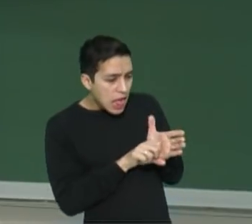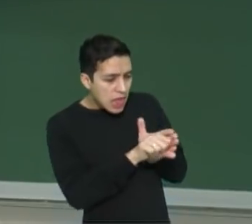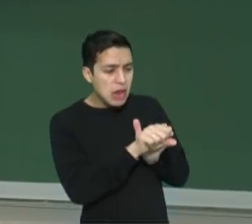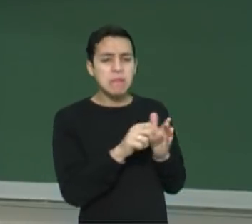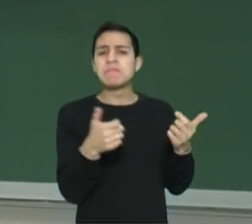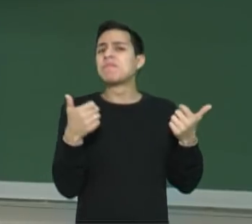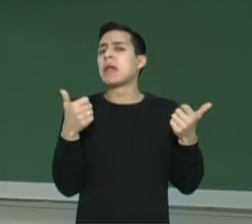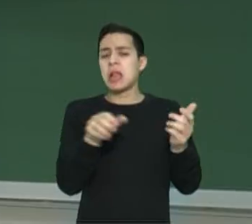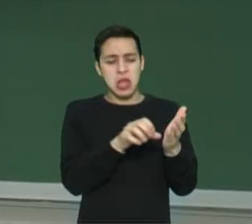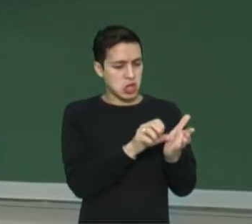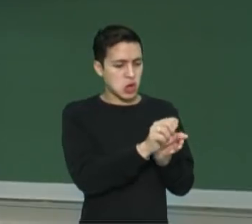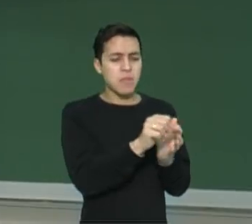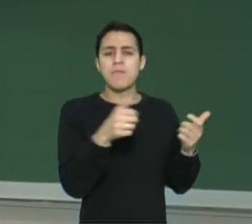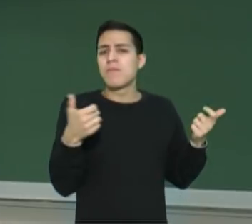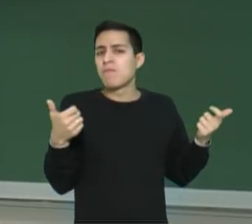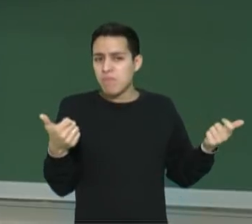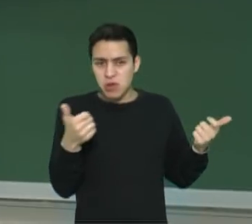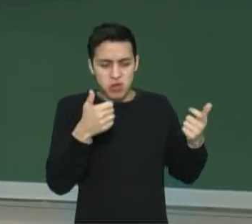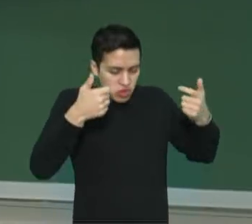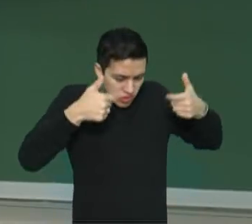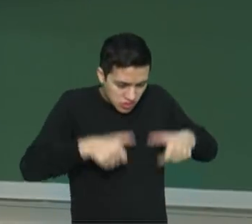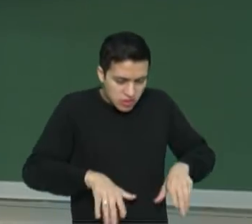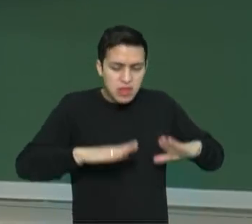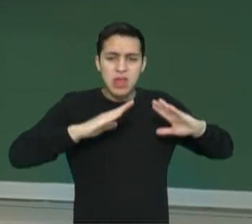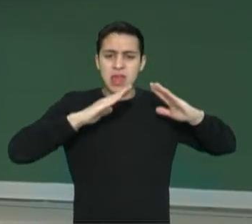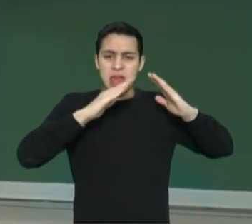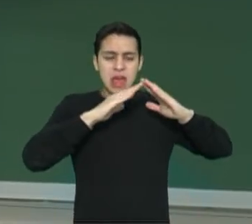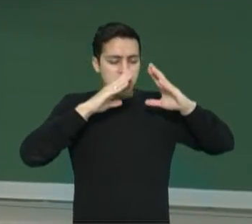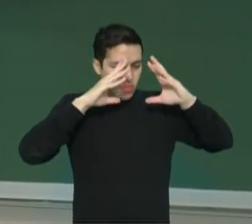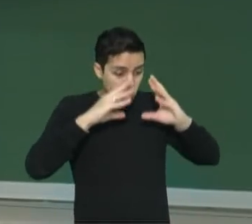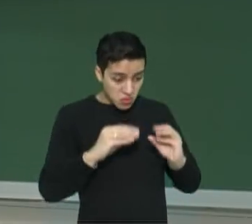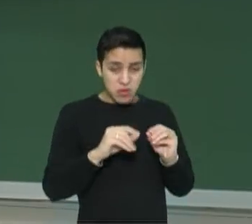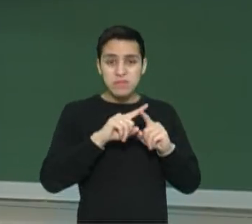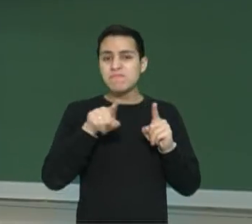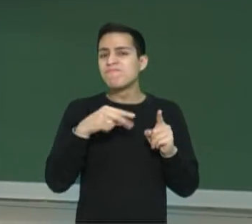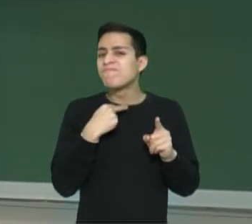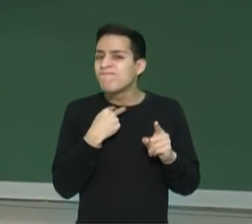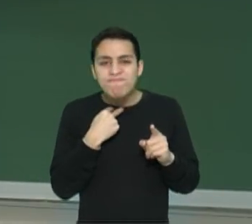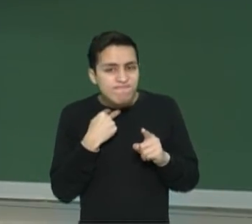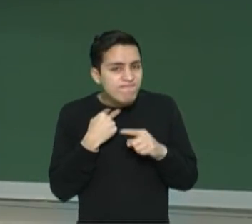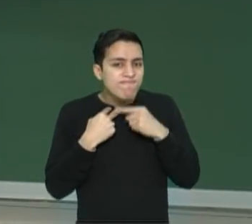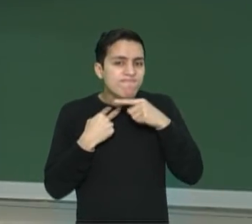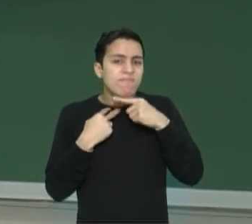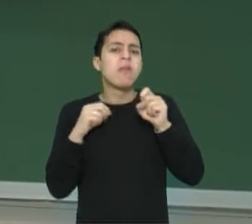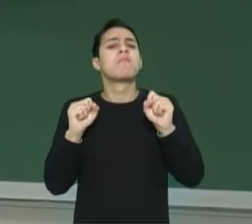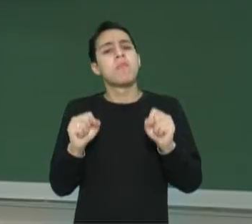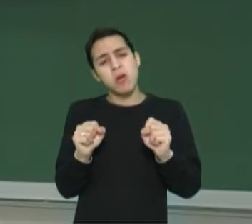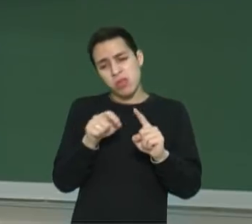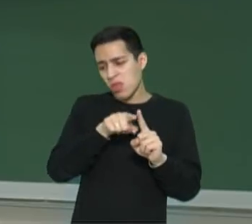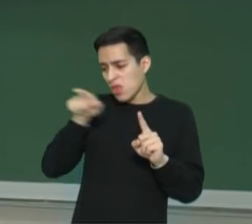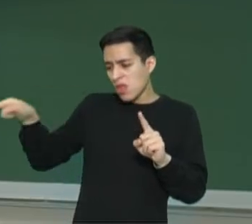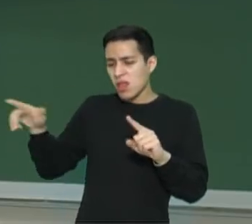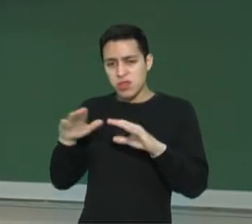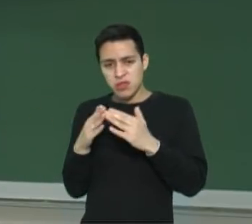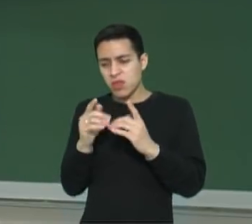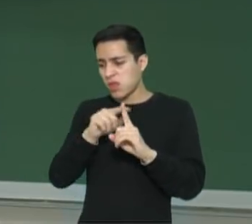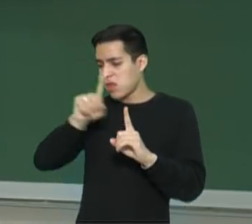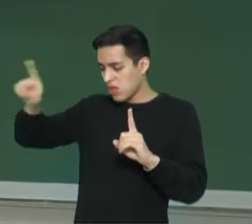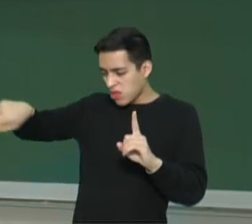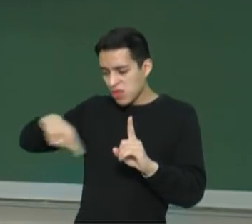que ótimo, melhor, que você faz tudo em casa. Mas se não conseguiu, você tem a opção de levar para a escola,